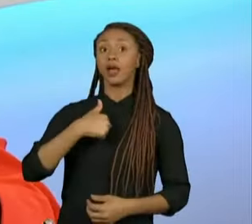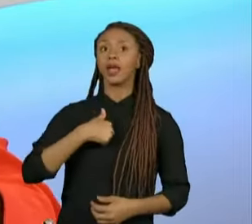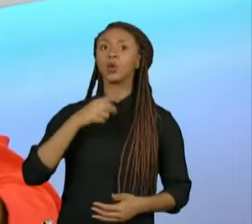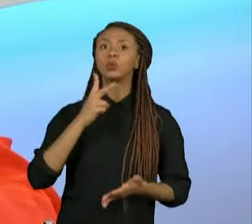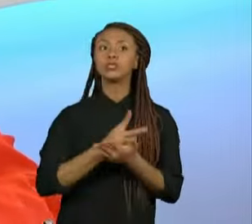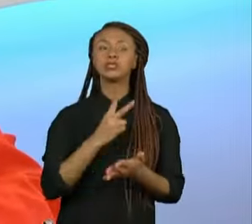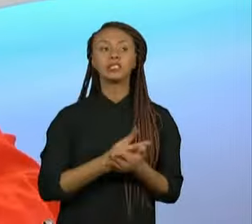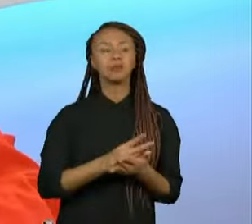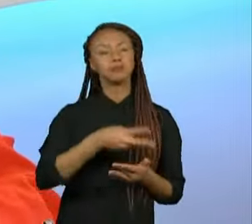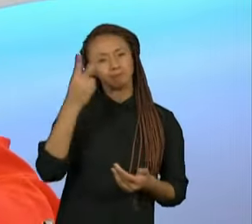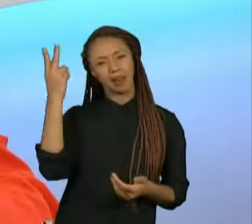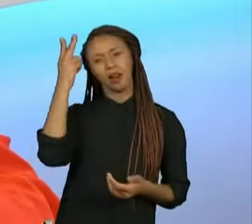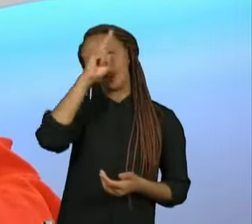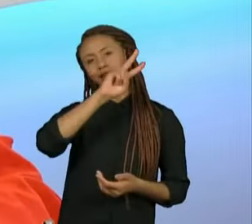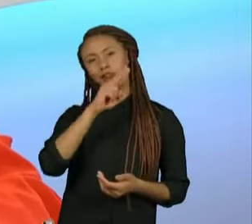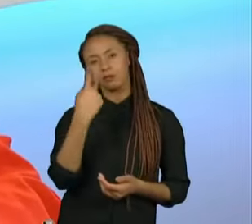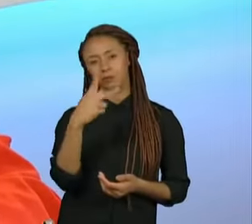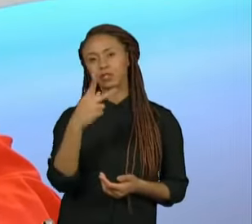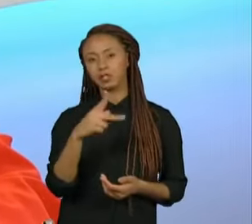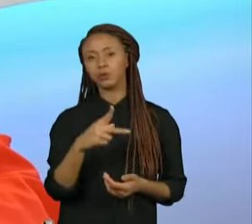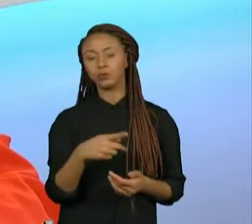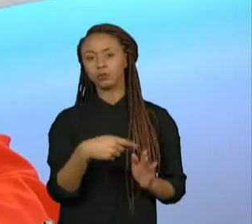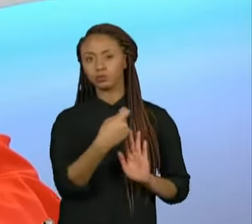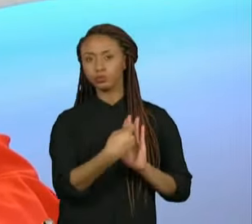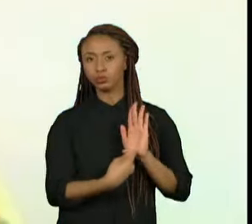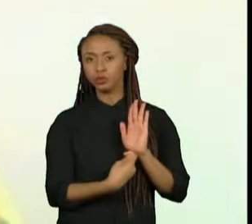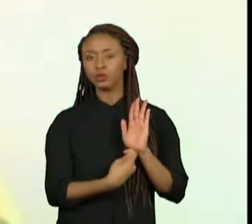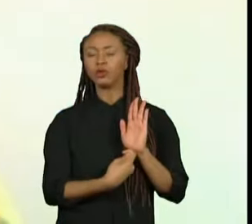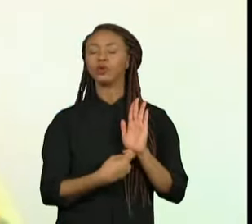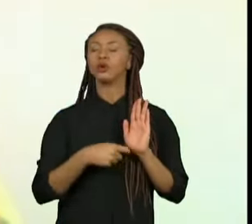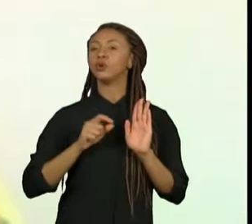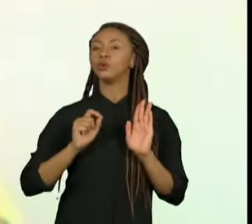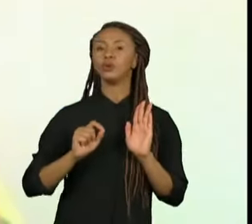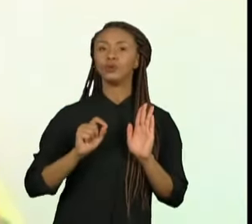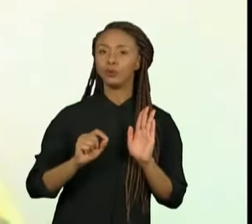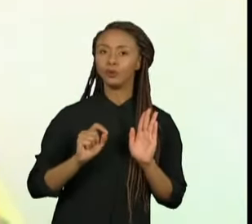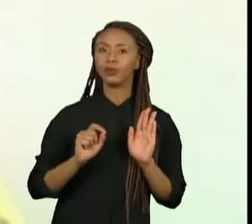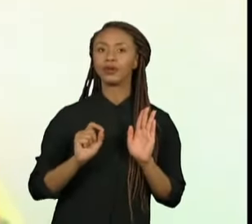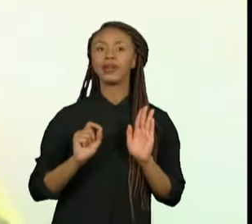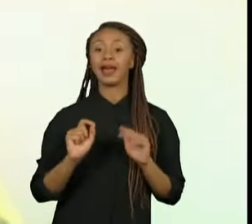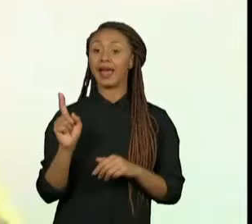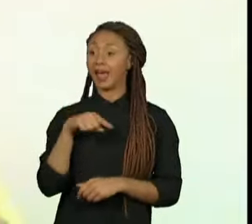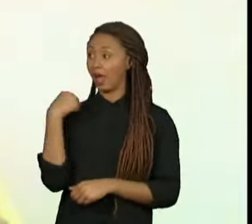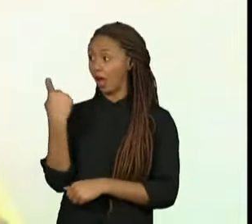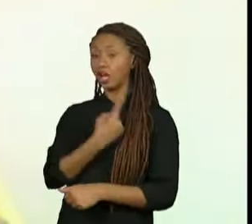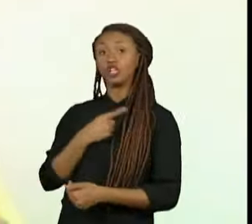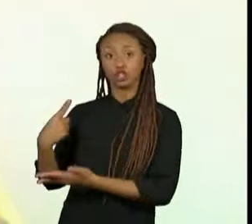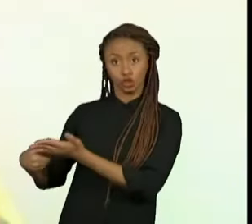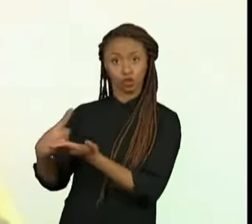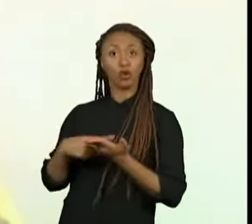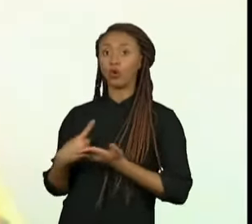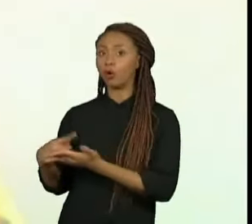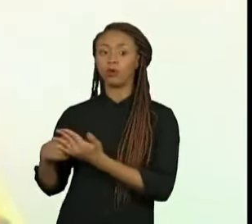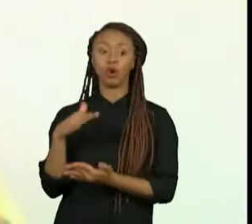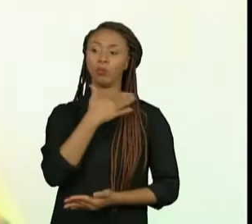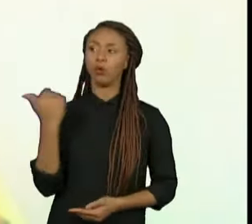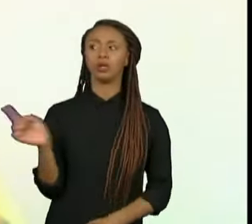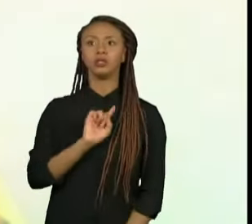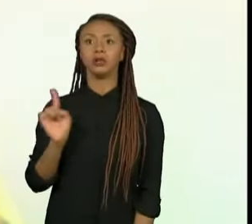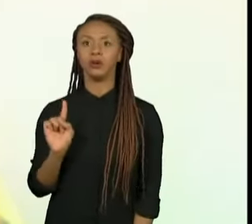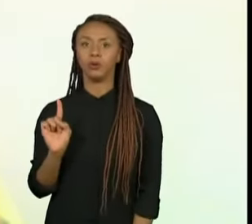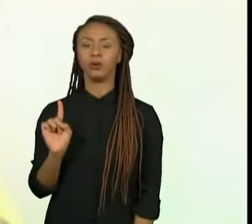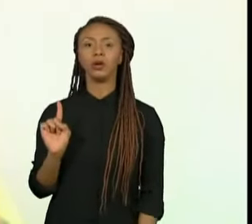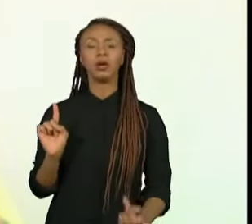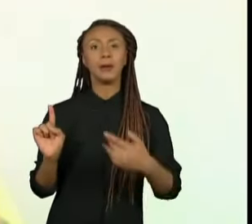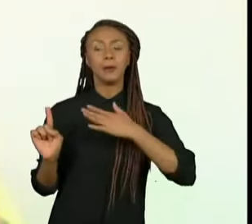tocada quando lembro de um dos seus contos, que é A Gente Combinamos de Não Morrer. Me cala